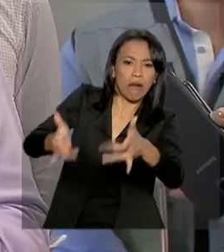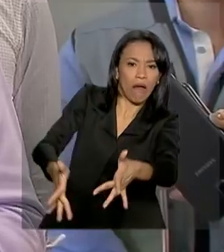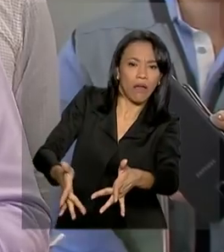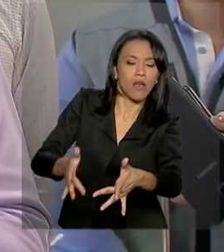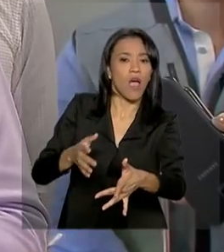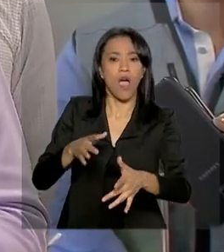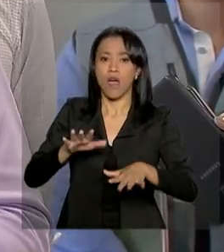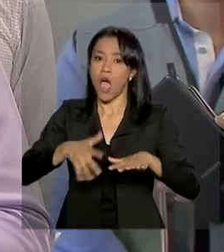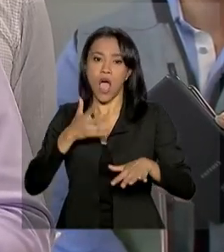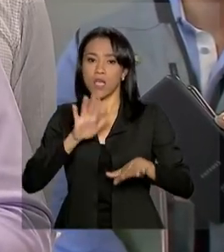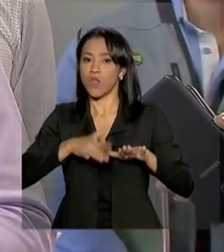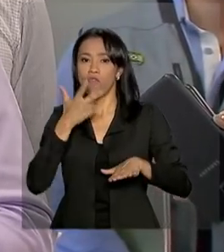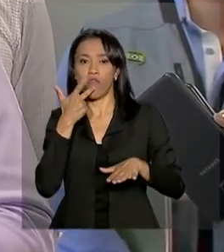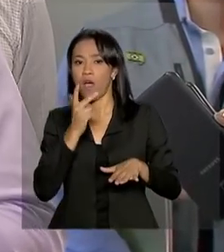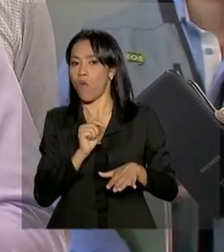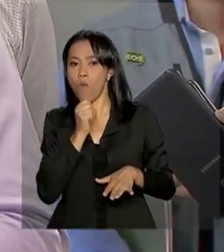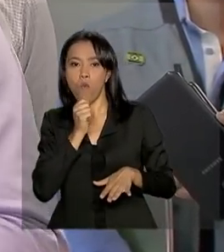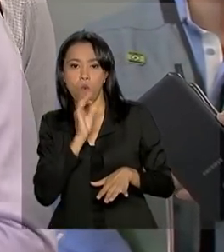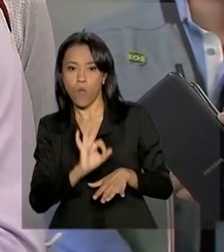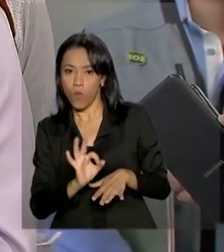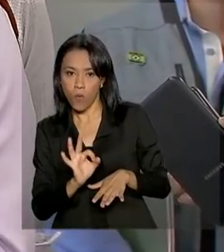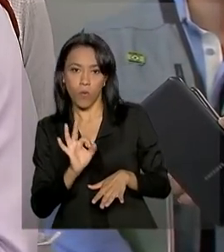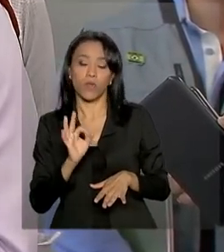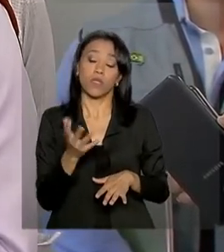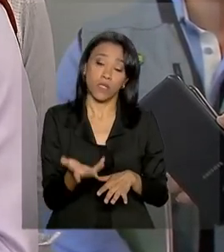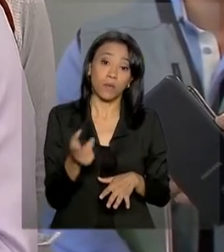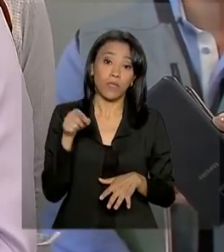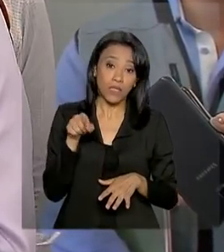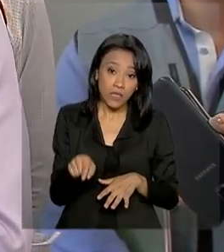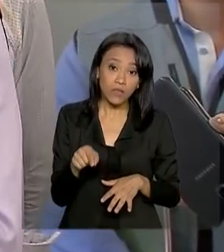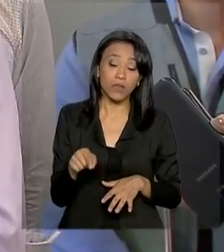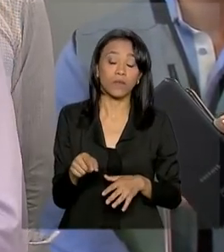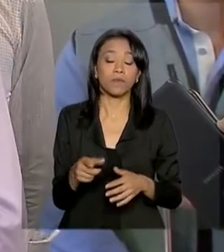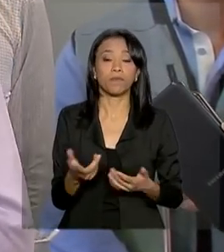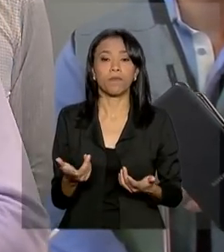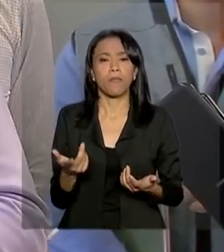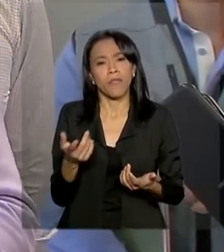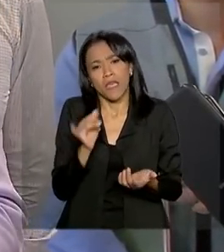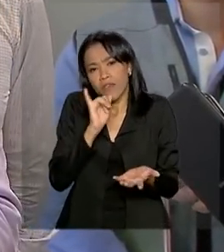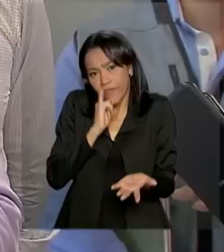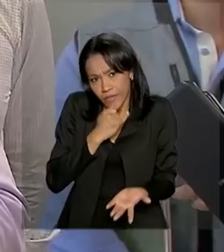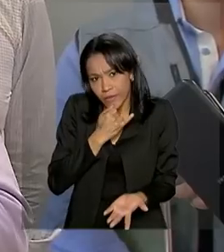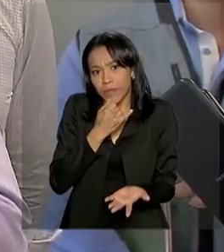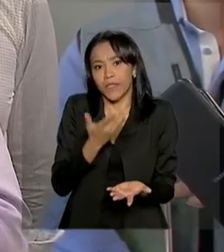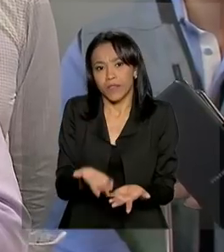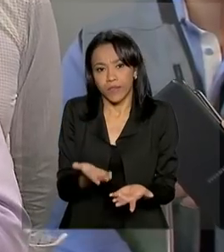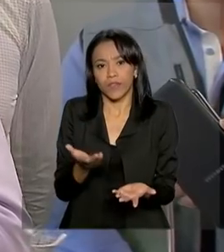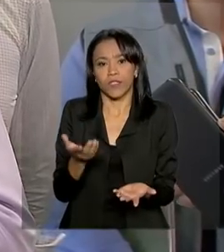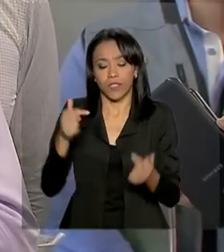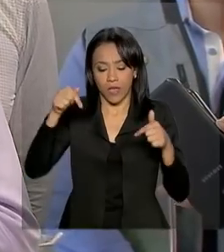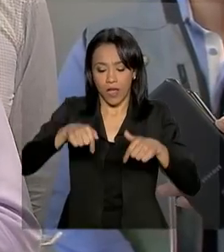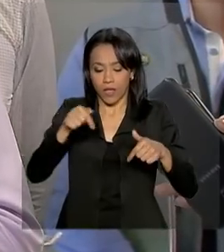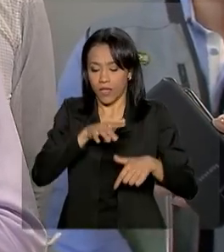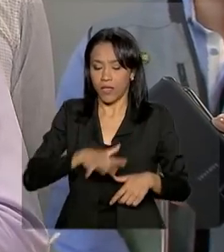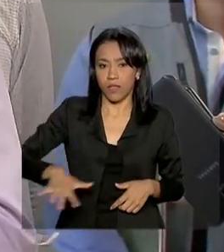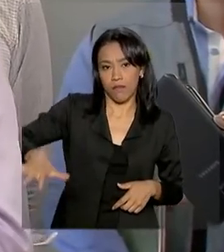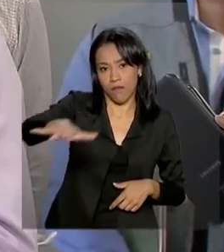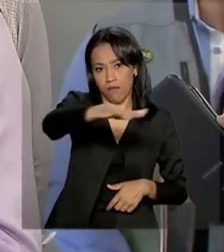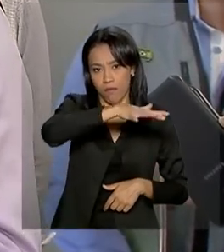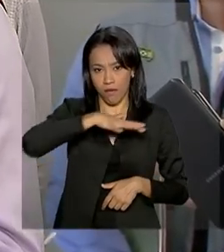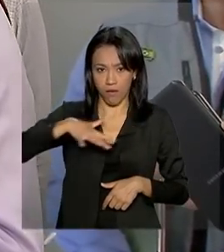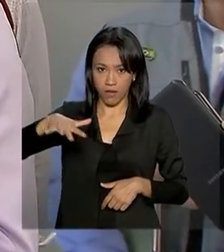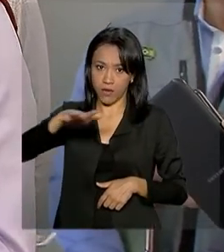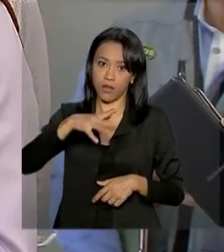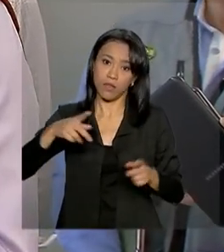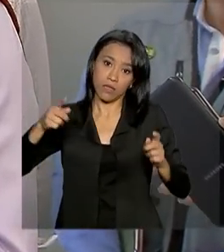só a concentração de sedimentos. Isso impossibilita a captação. Felizmente, os reservatórios aqui da região metropolitana